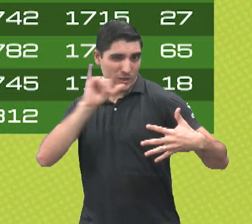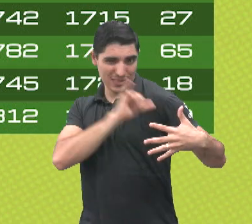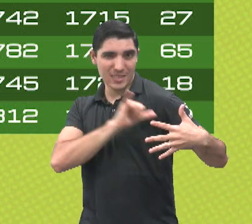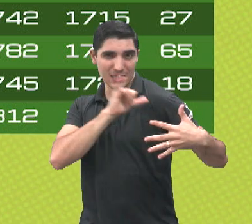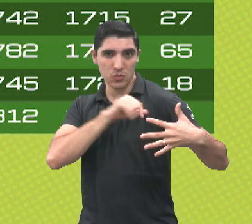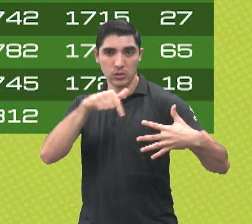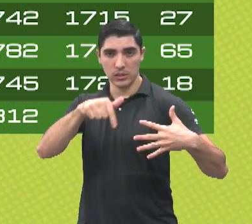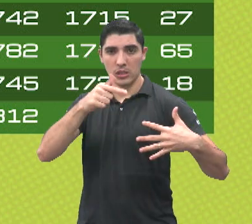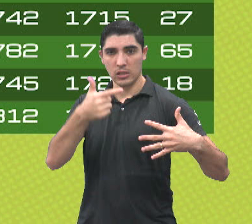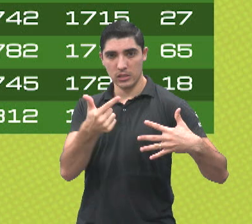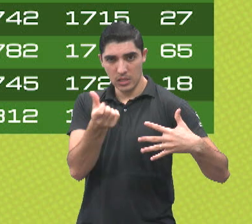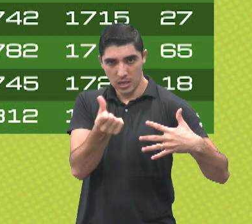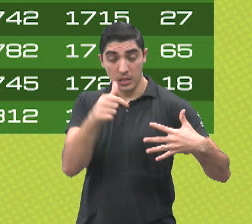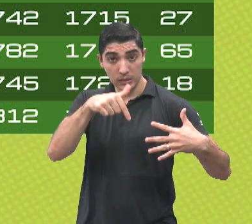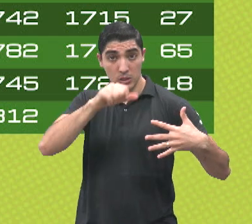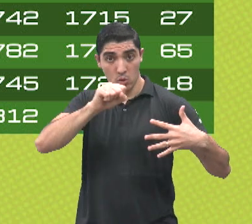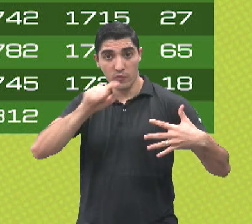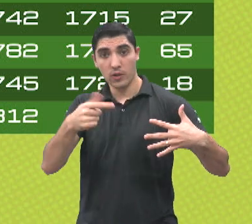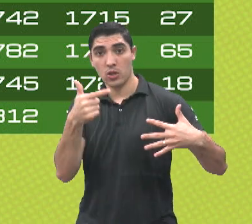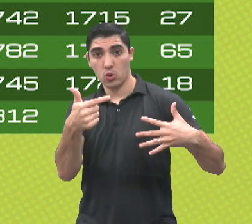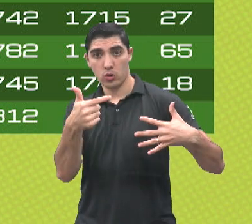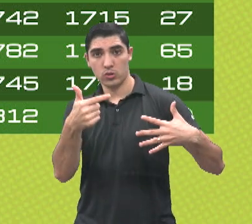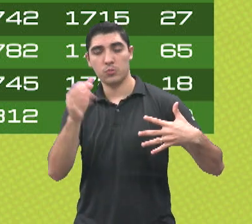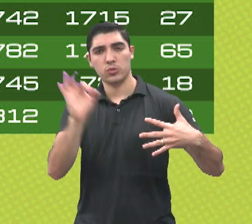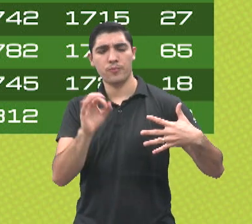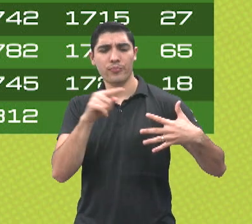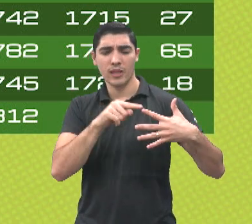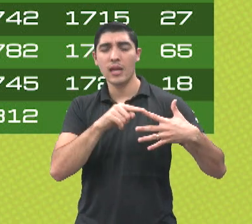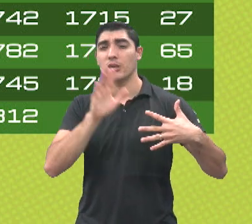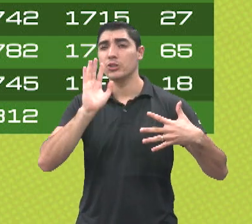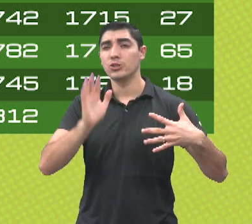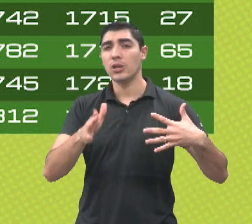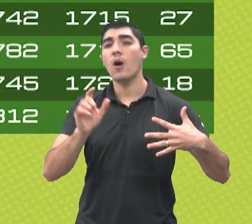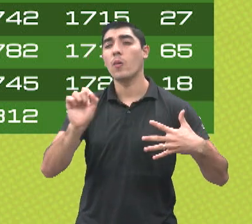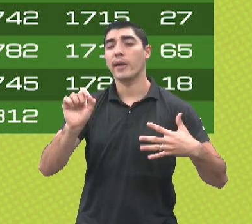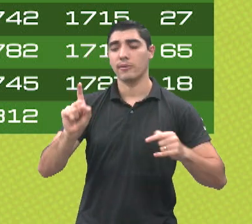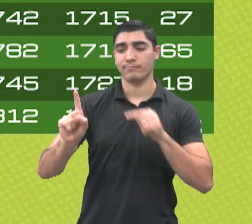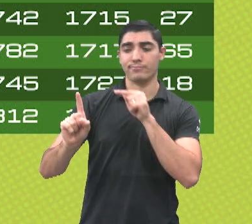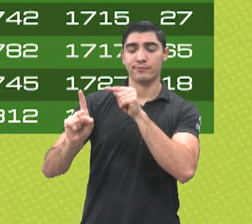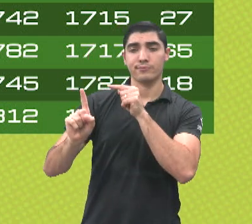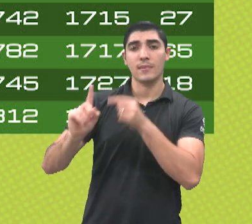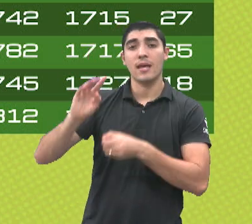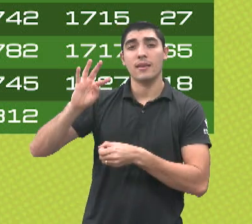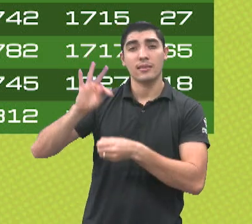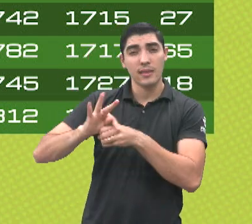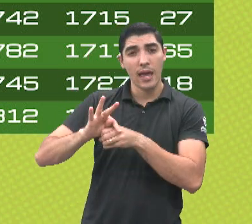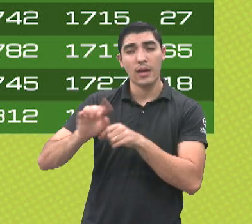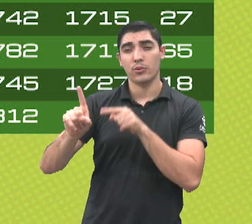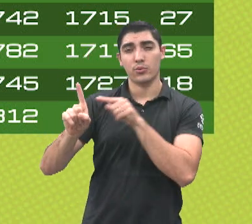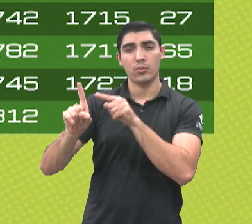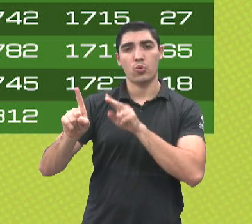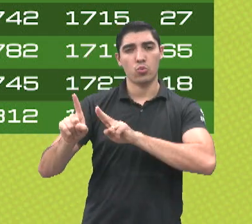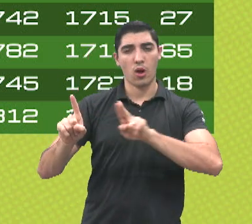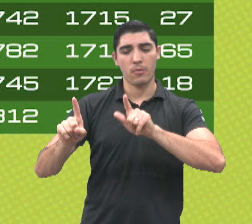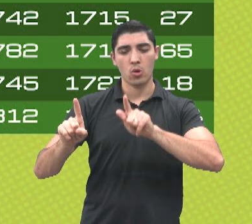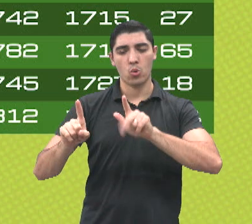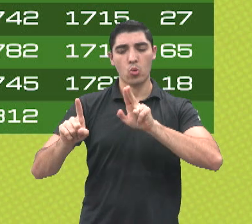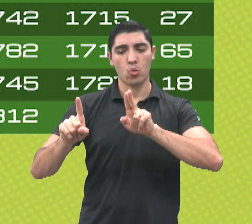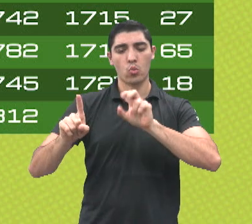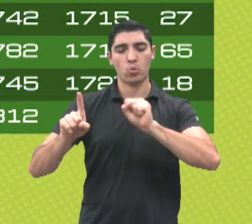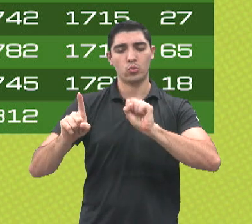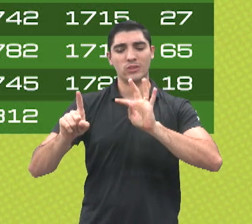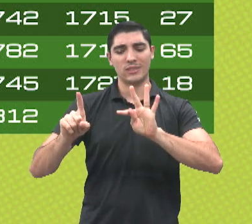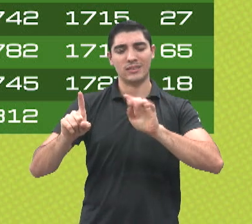76,2%, o Flamengo que demitiu, chegaram a um acordo, né? O Gustavinho de Conte não é mais técnico do Flamengo, parece ali que